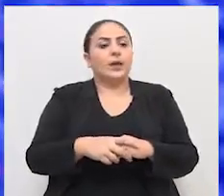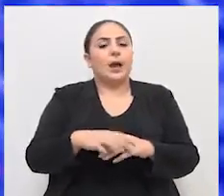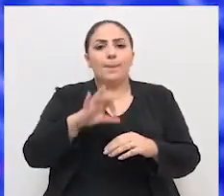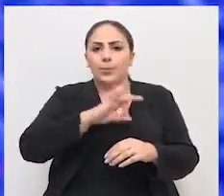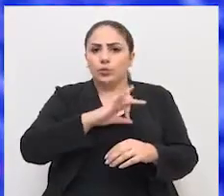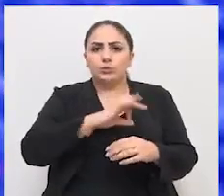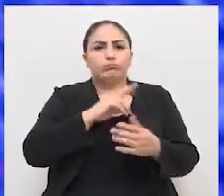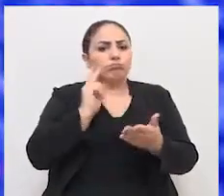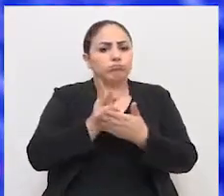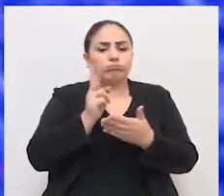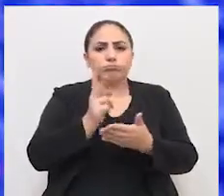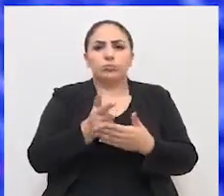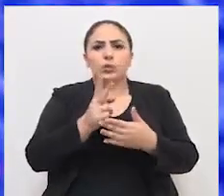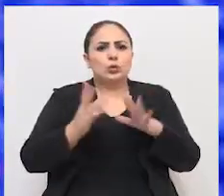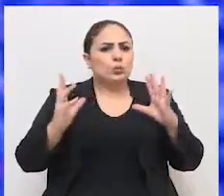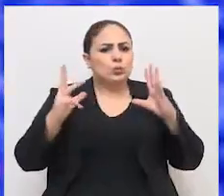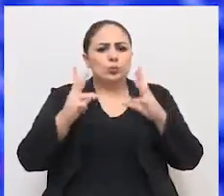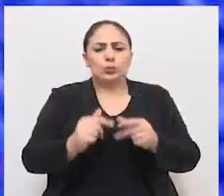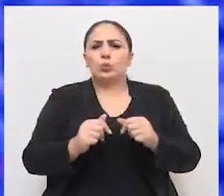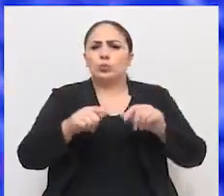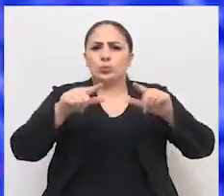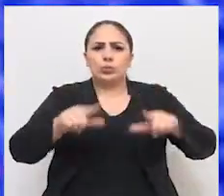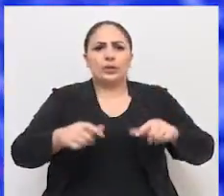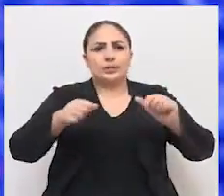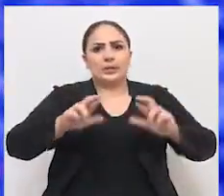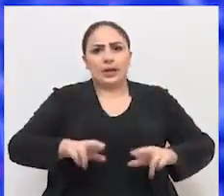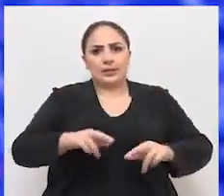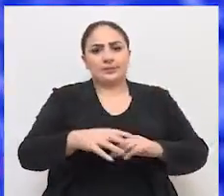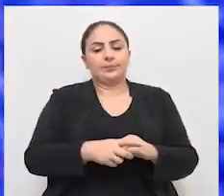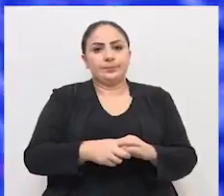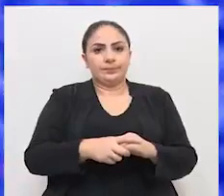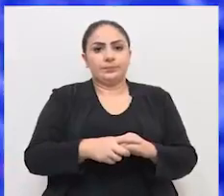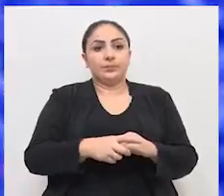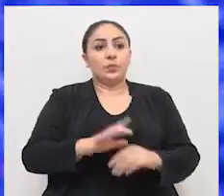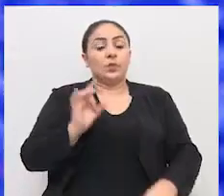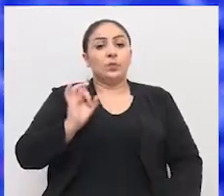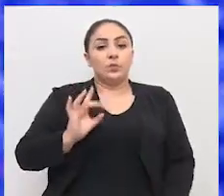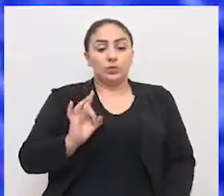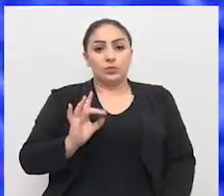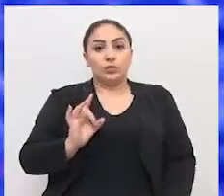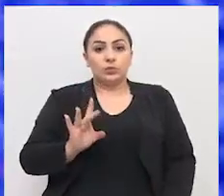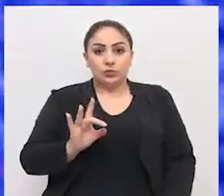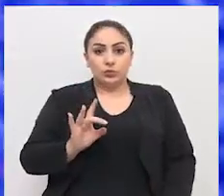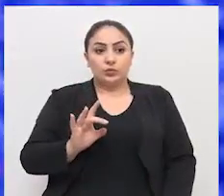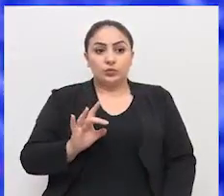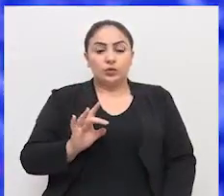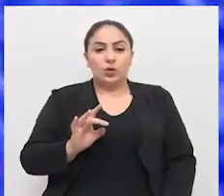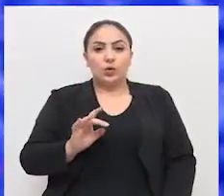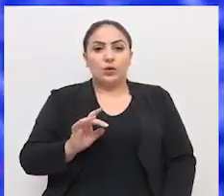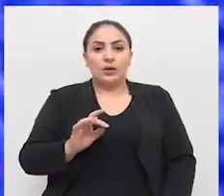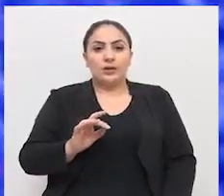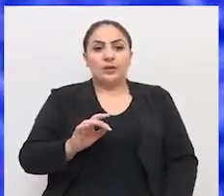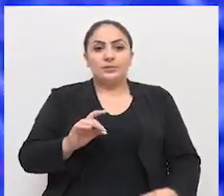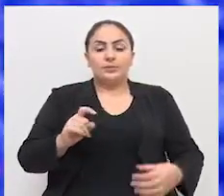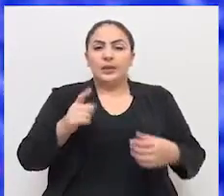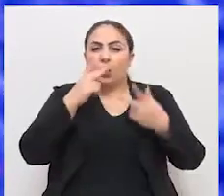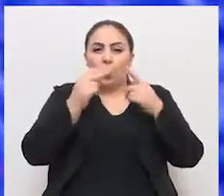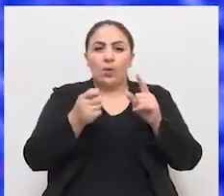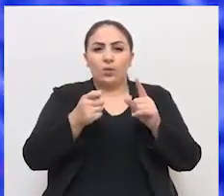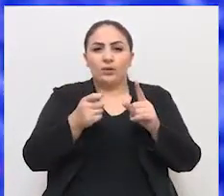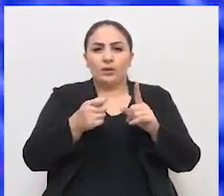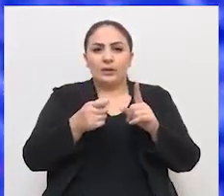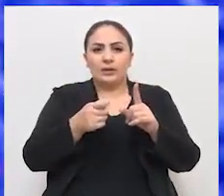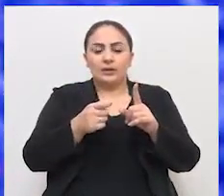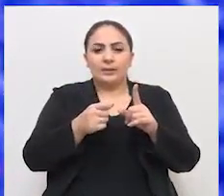oneroso, continuará com toda a propriedade daquela área. Apenas o